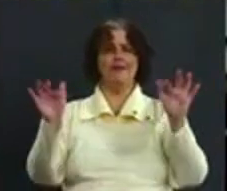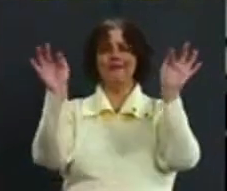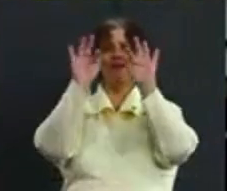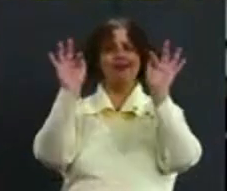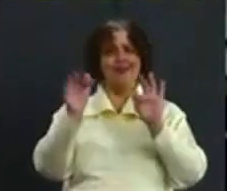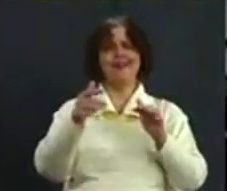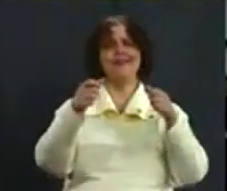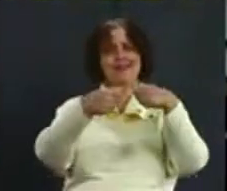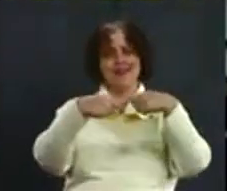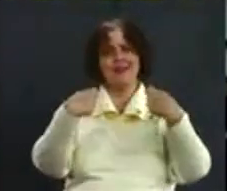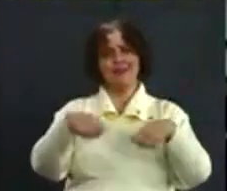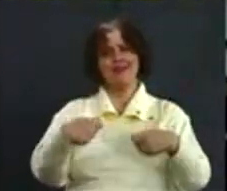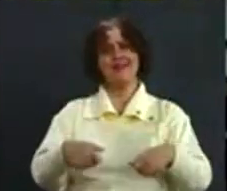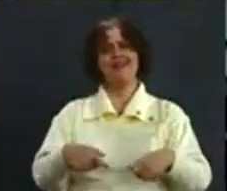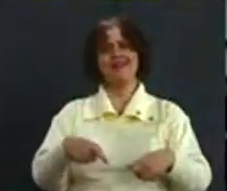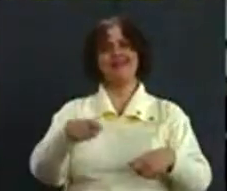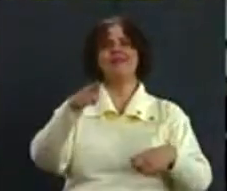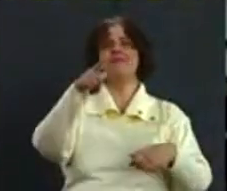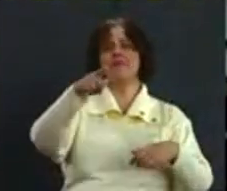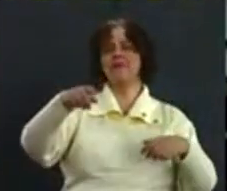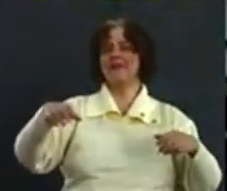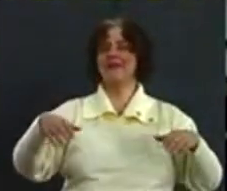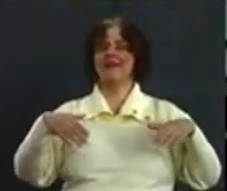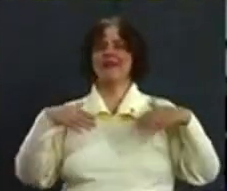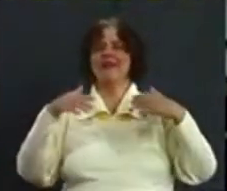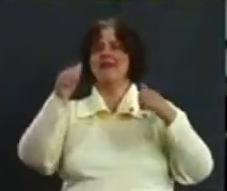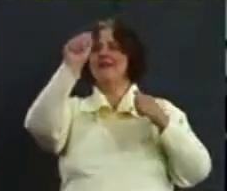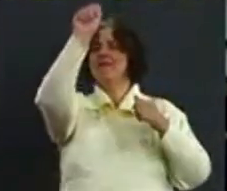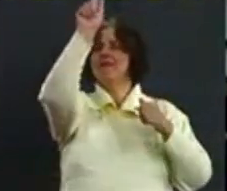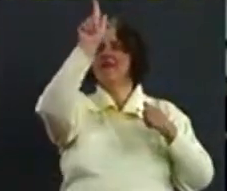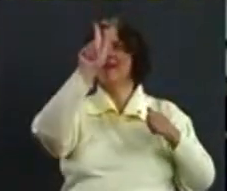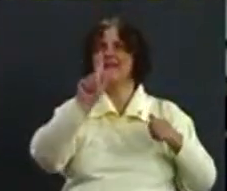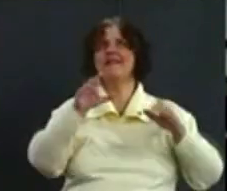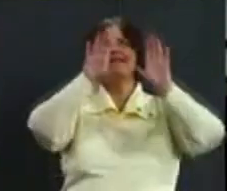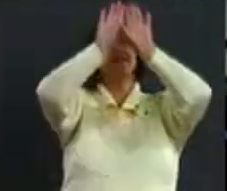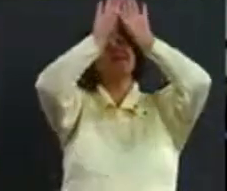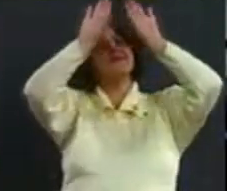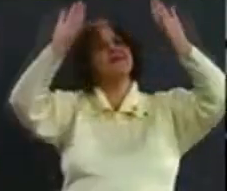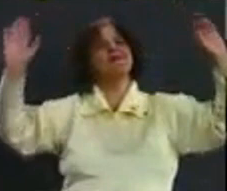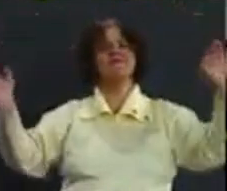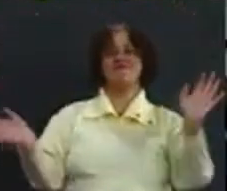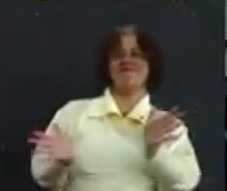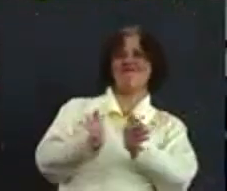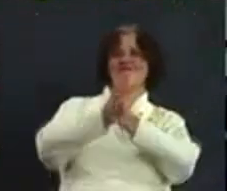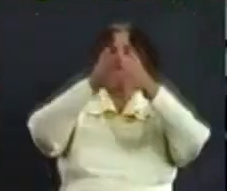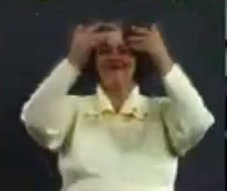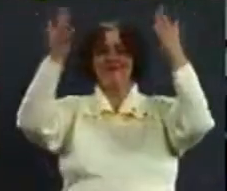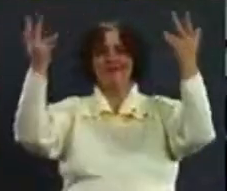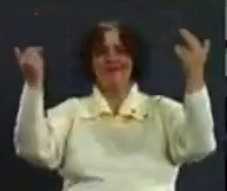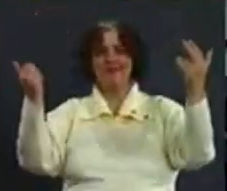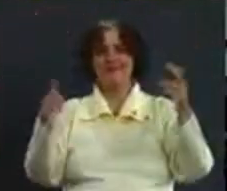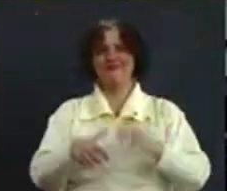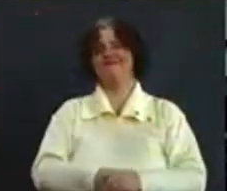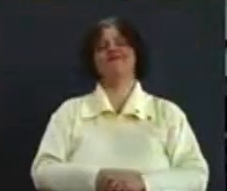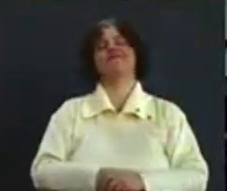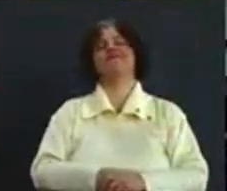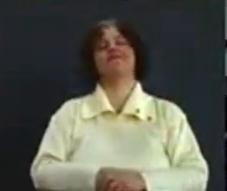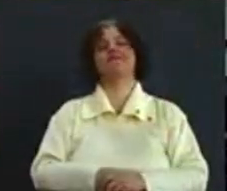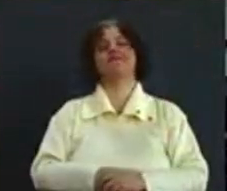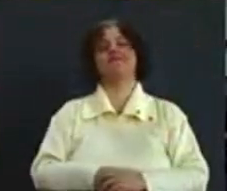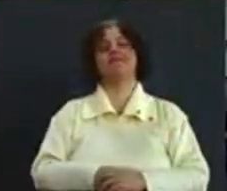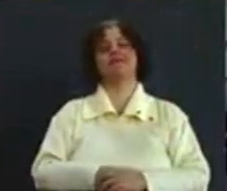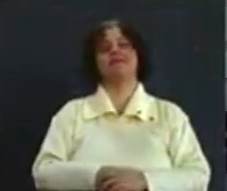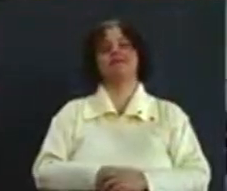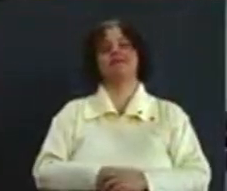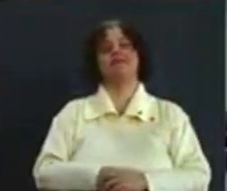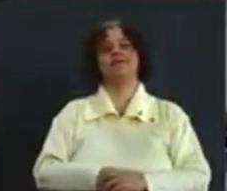Regozijai-vos e exultai, porque é grande o vosso galardão nos céus. A igreja do Senhor Jesus, então, não